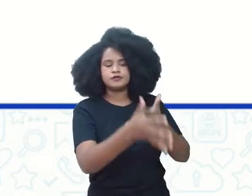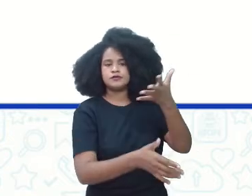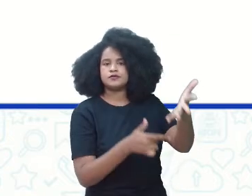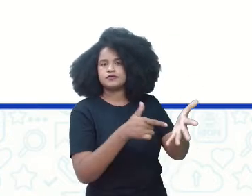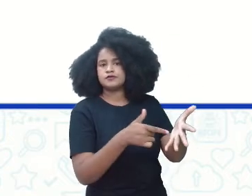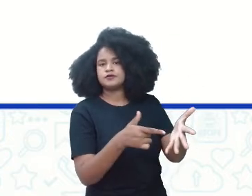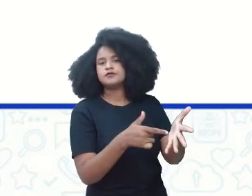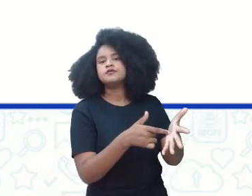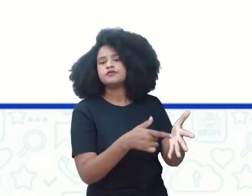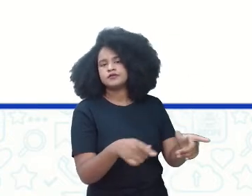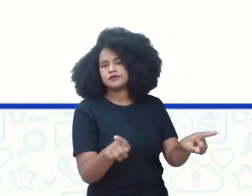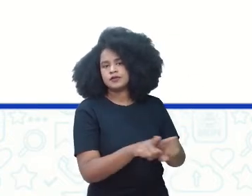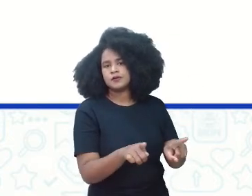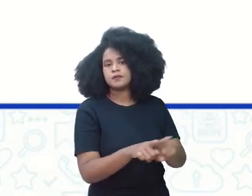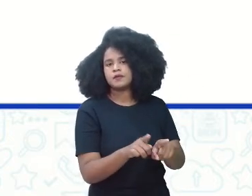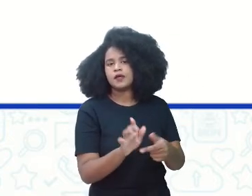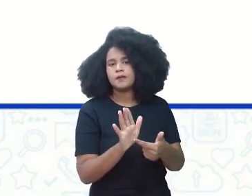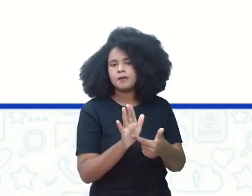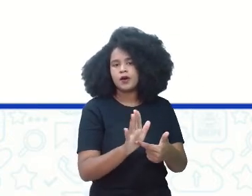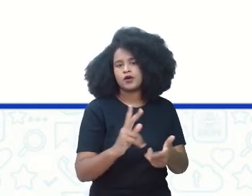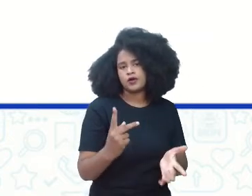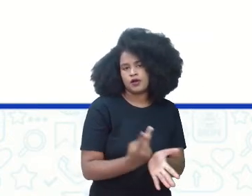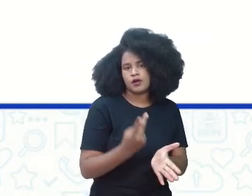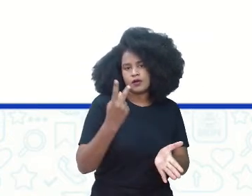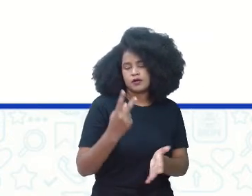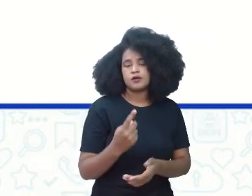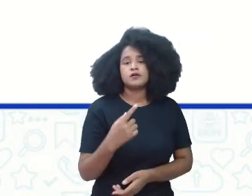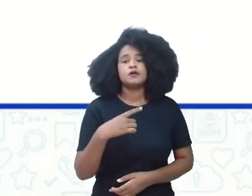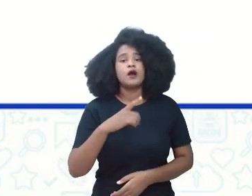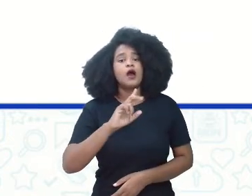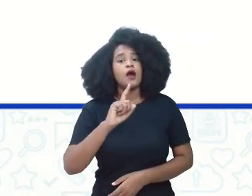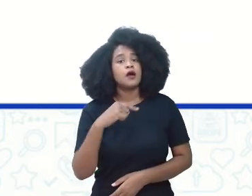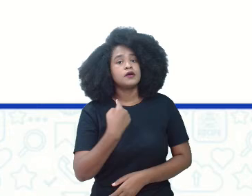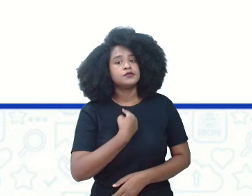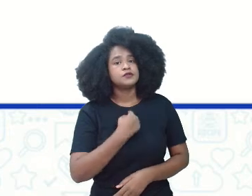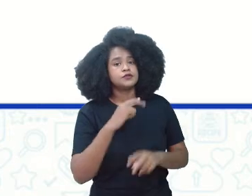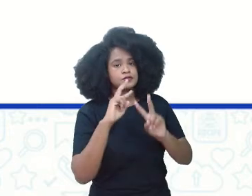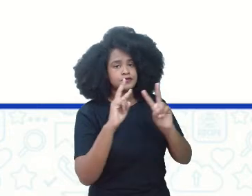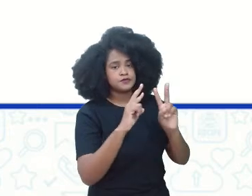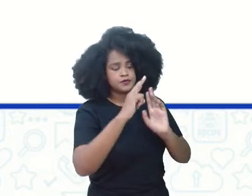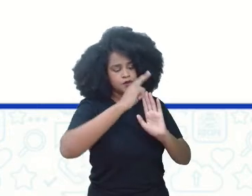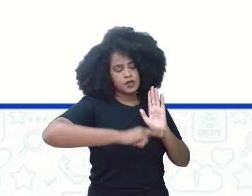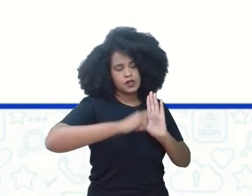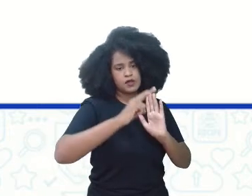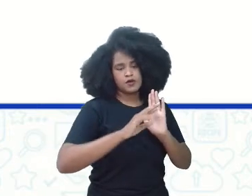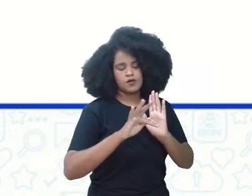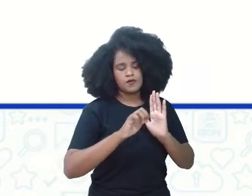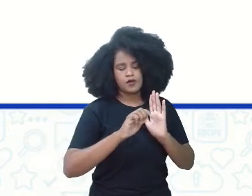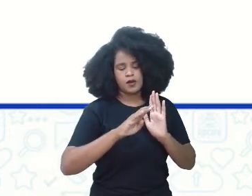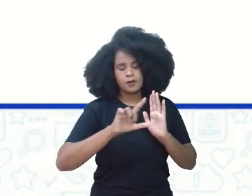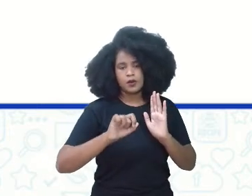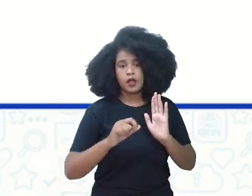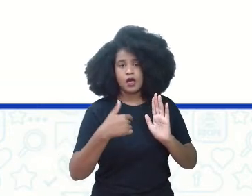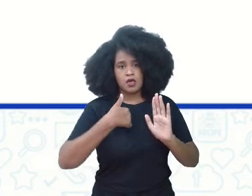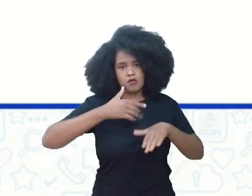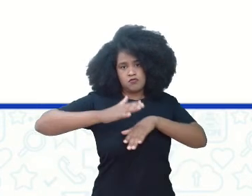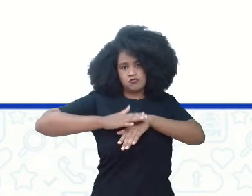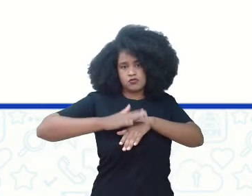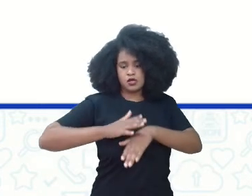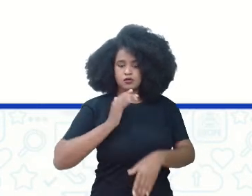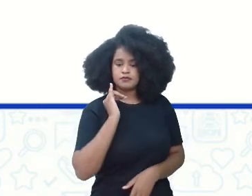desenvolvimento. Ouvimos uma fábula e ela foi escrita por alguém e foi agora narrada por mim.